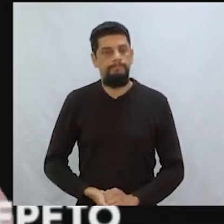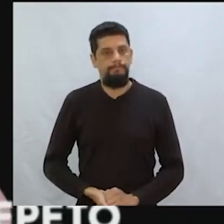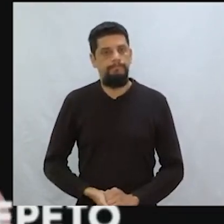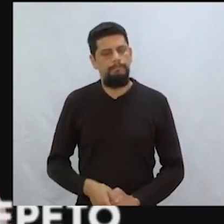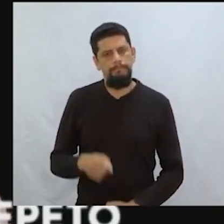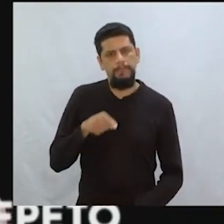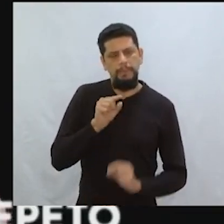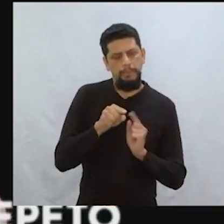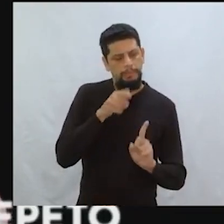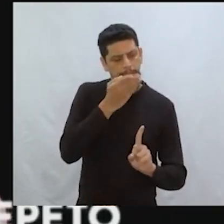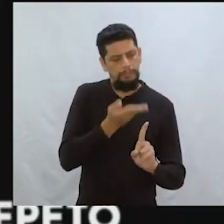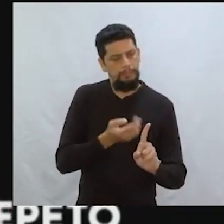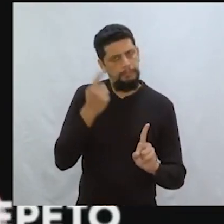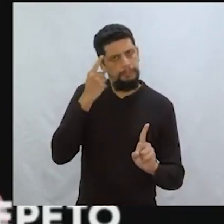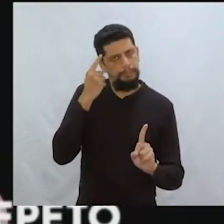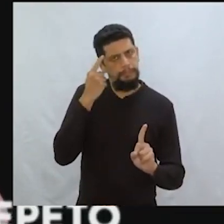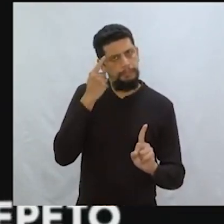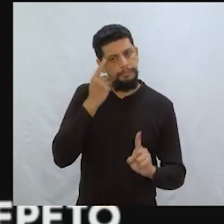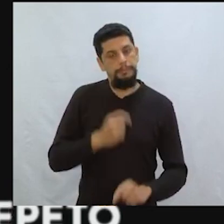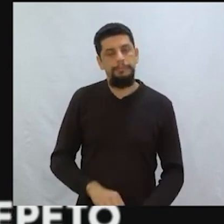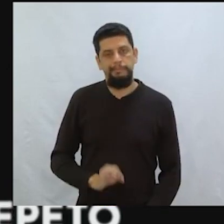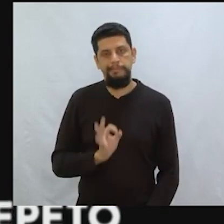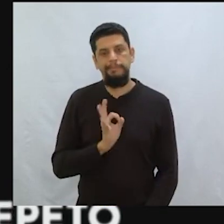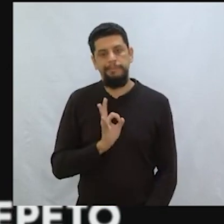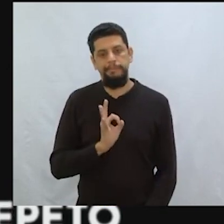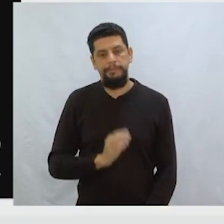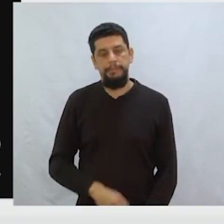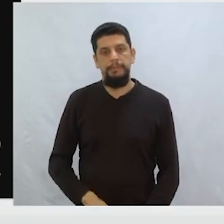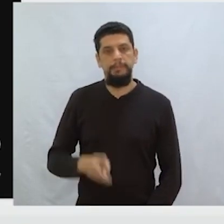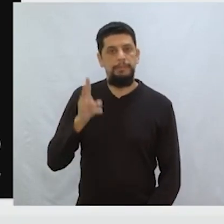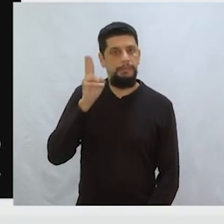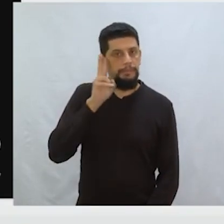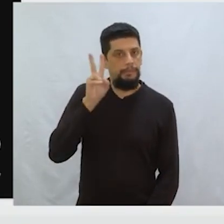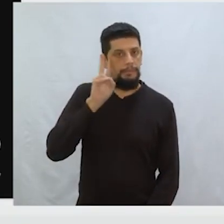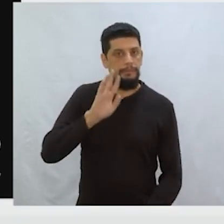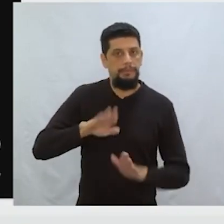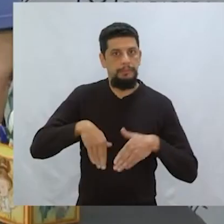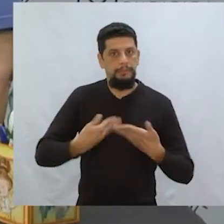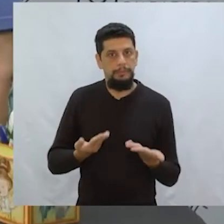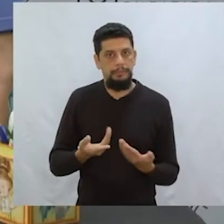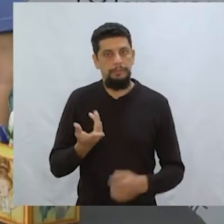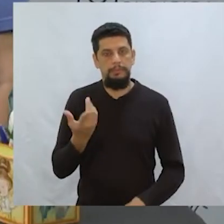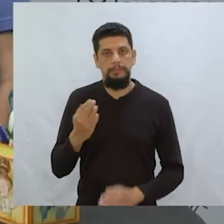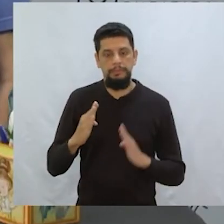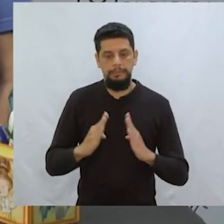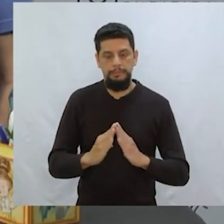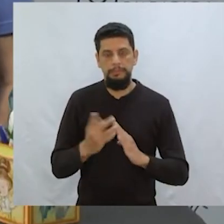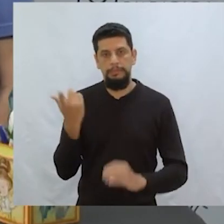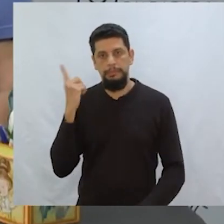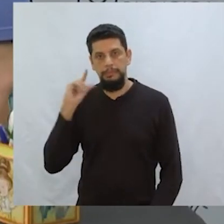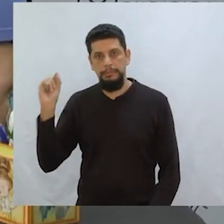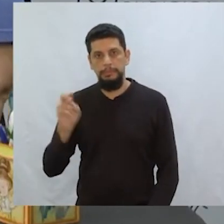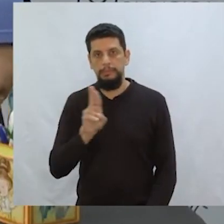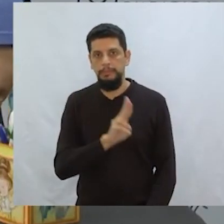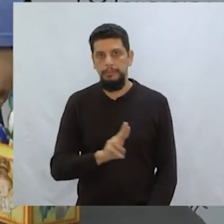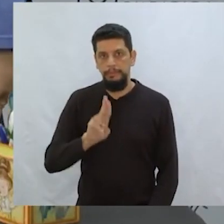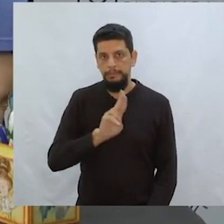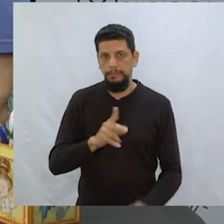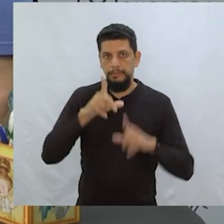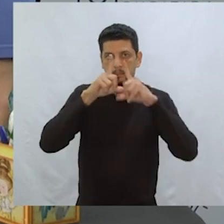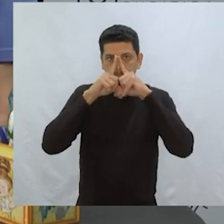O que será que ela está pensando? Ah, lembrando de quando a gente for sair de casa, a gente colocar o quê?